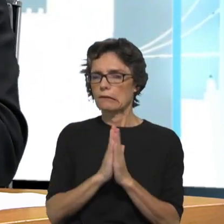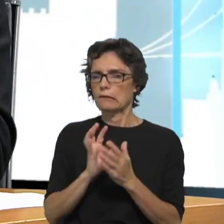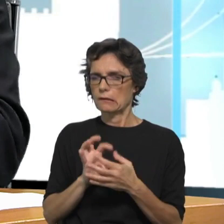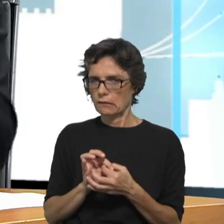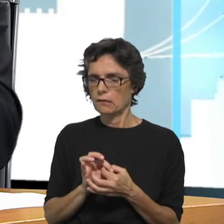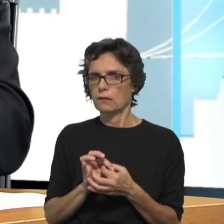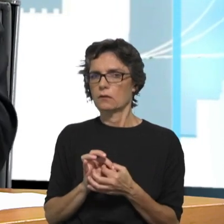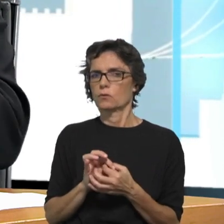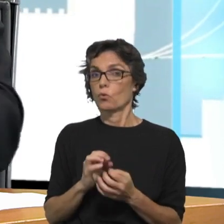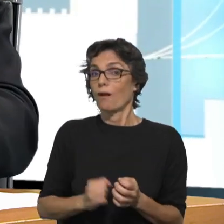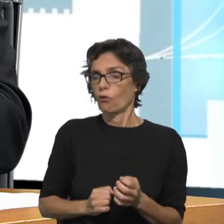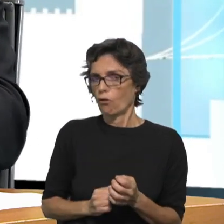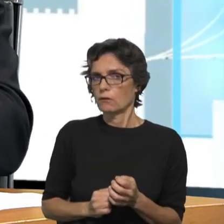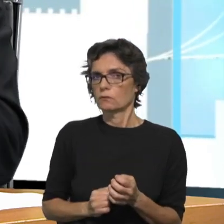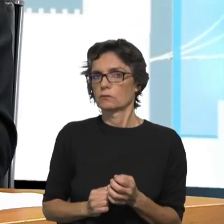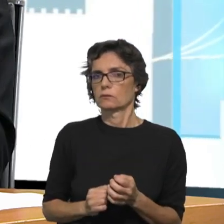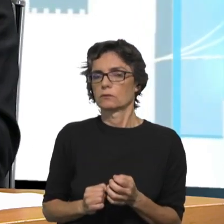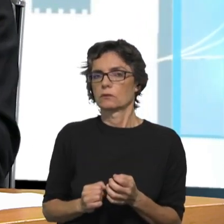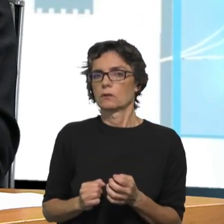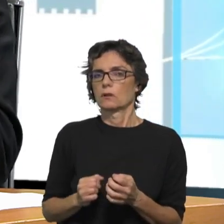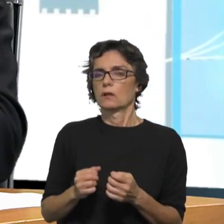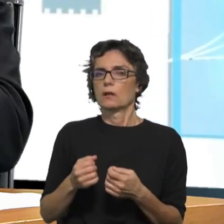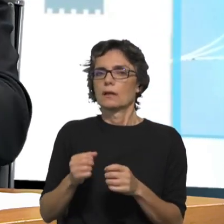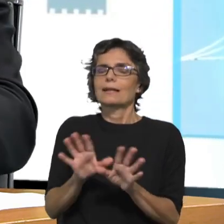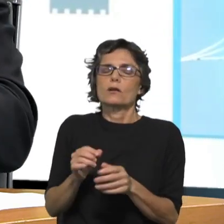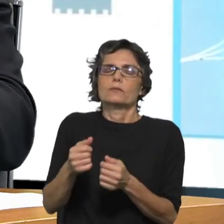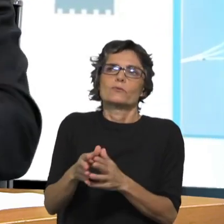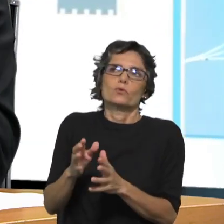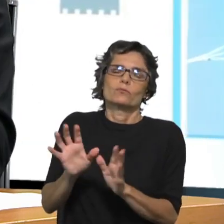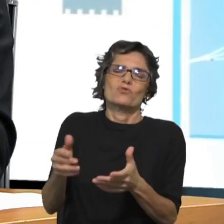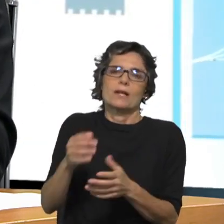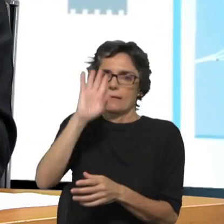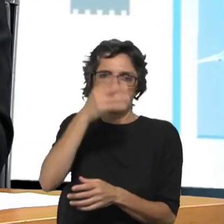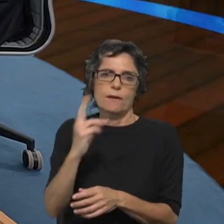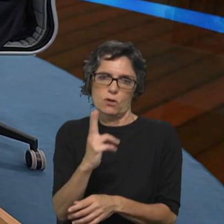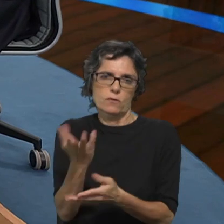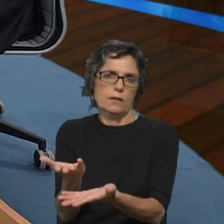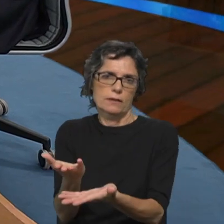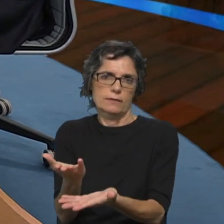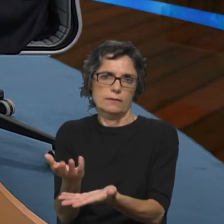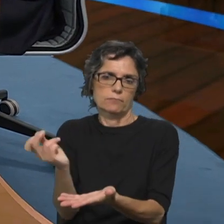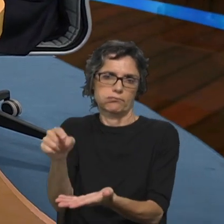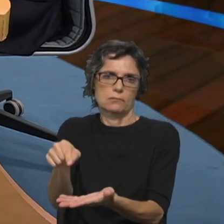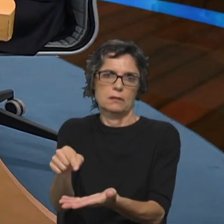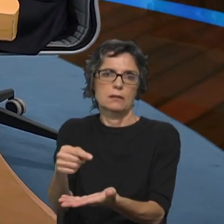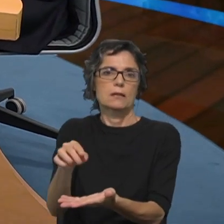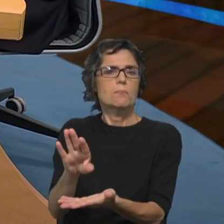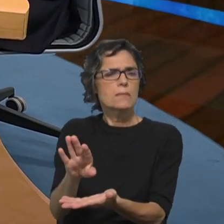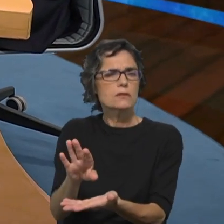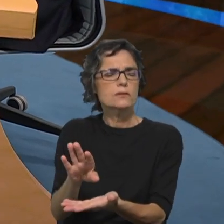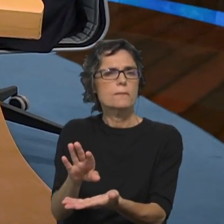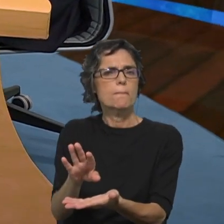seja quase unânime, todos sabem que vai desenvolver-se a jornada e o que é a jornada, etc. E portanto isso vimos com alguma